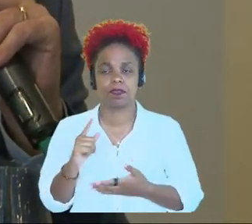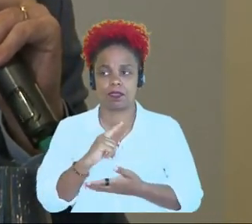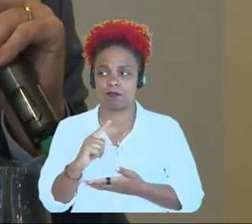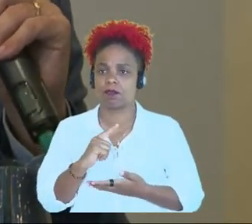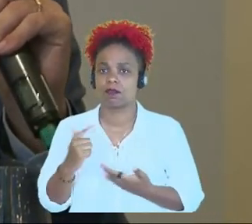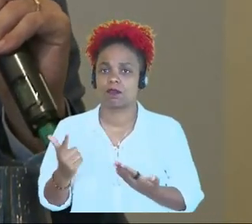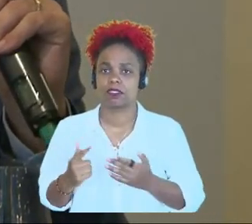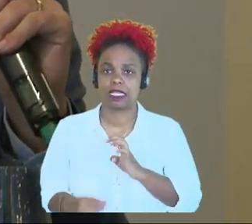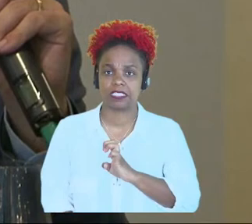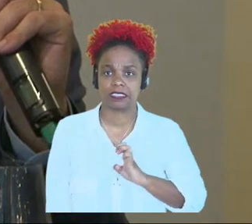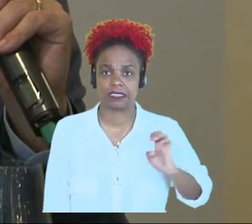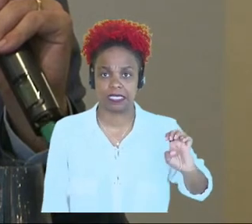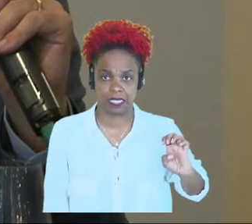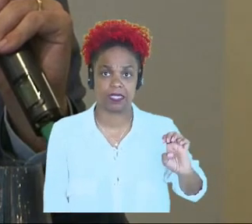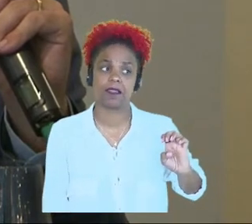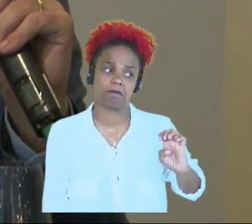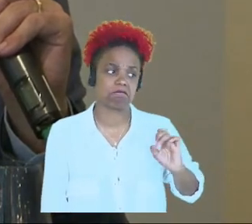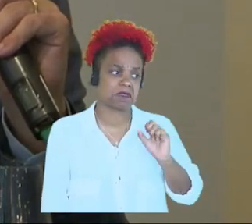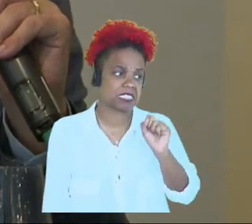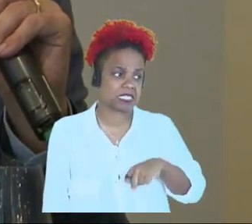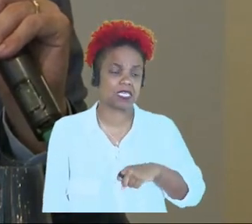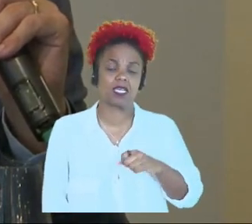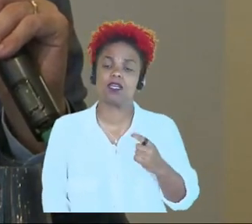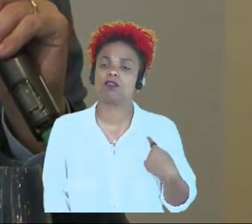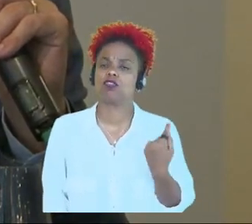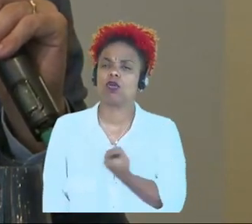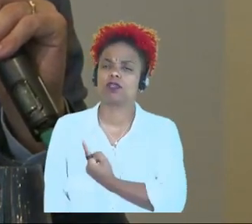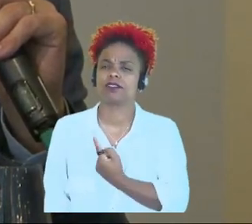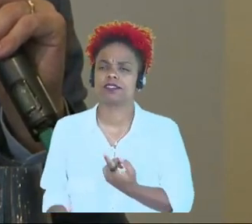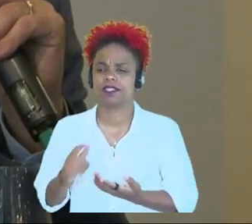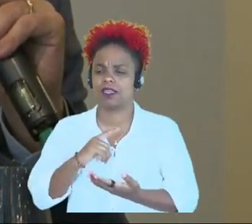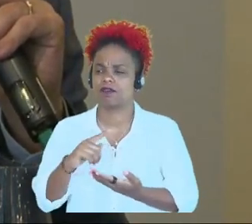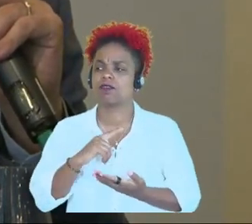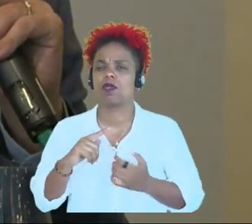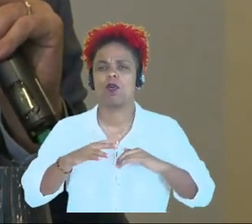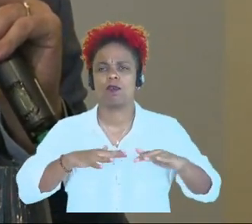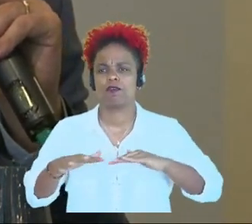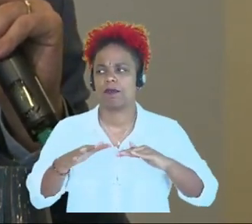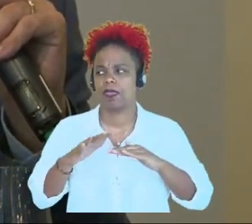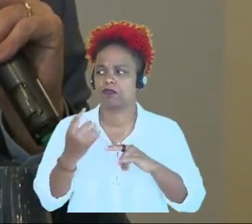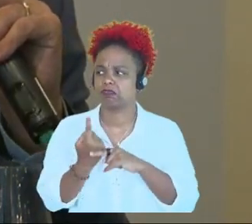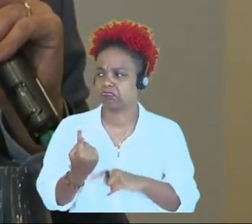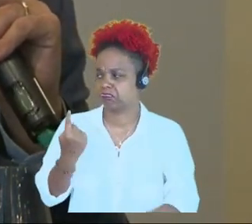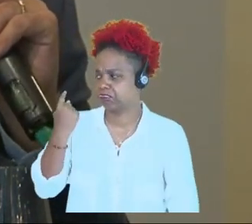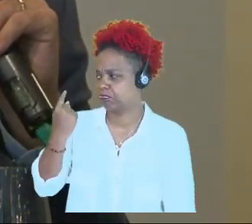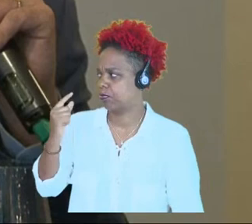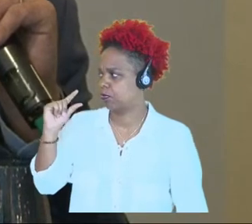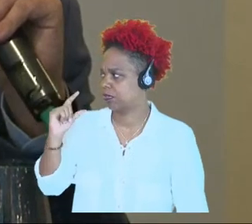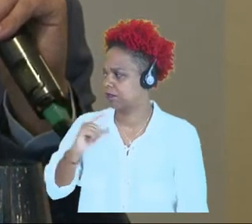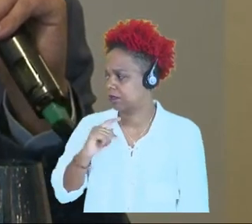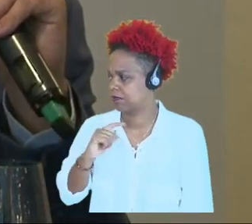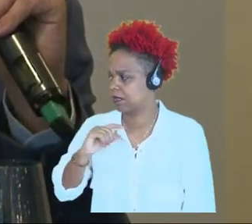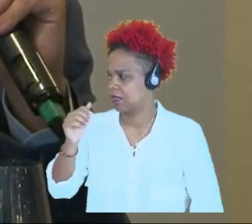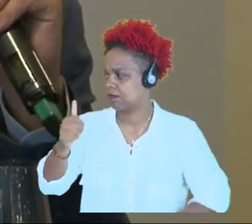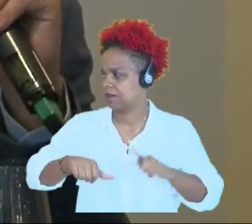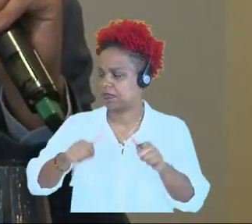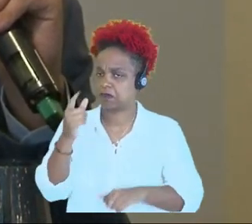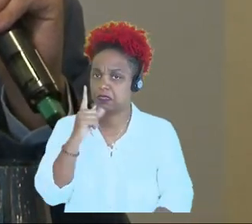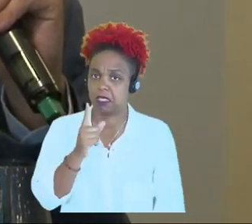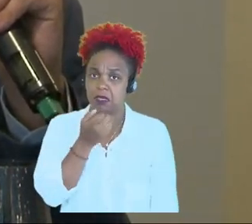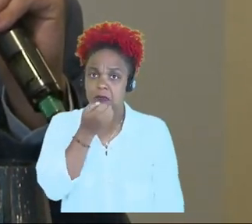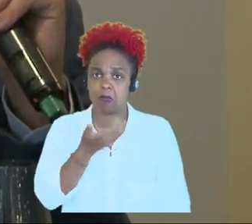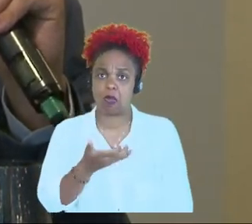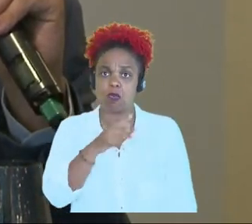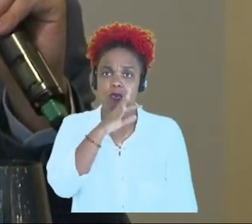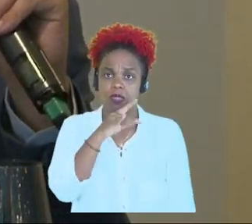imagem da esquerda latino-americana. E a gente teve uma onda recente, que eu acho muito interessante, ainda não sei avaliar se é boa ou se é ruim,